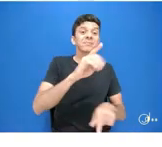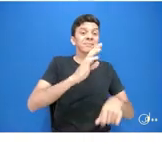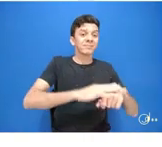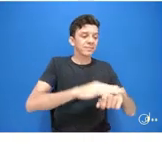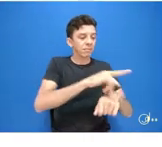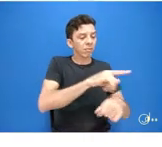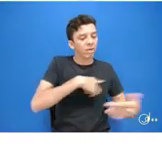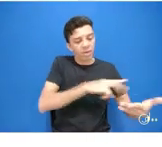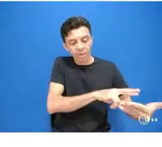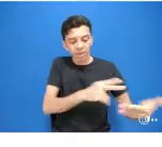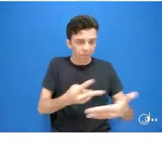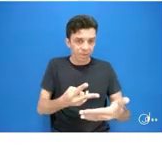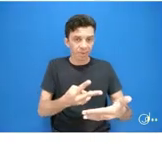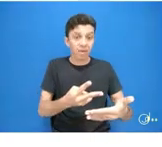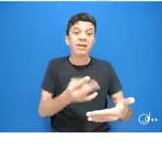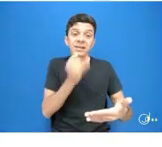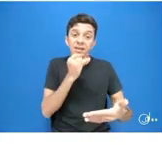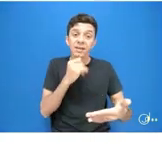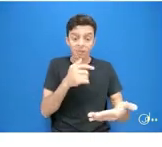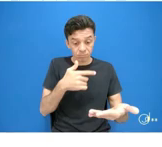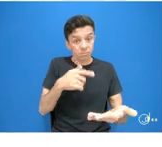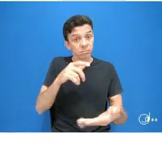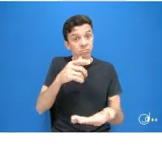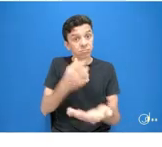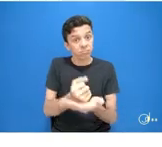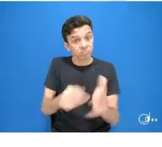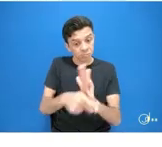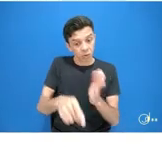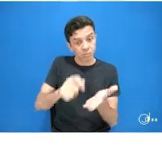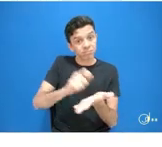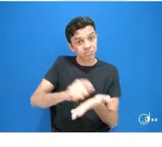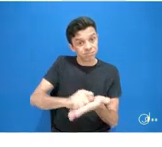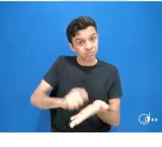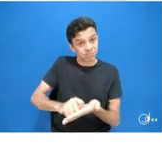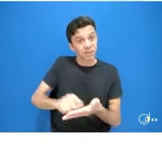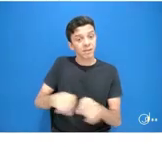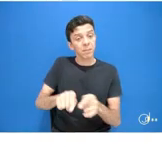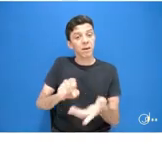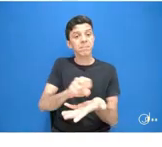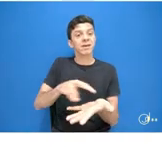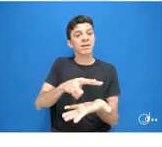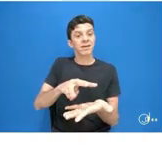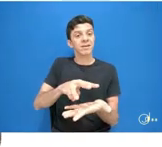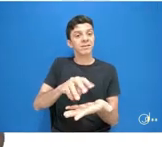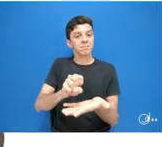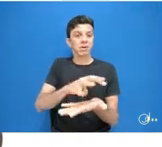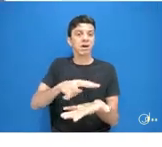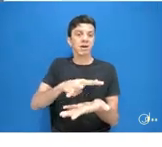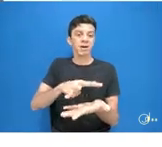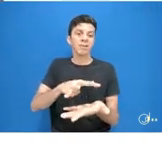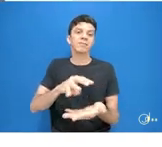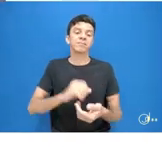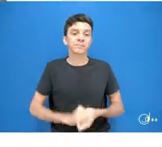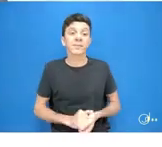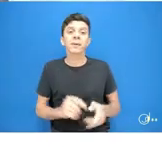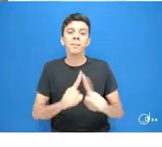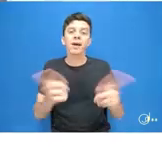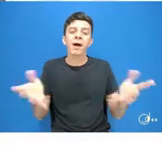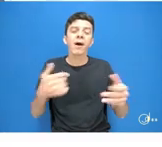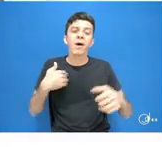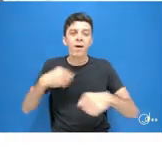libras na modalidade escrita, por meio do uso da escrita da língua de sinais, e para a modalidade sinalizada.